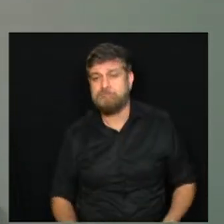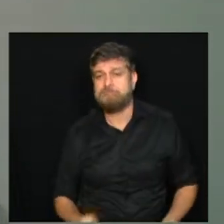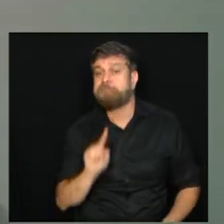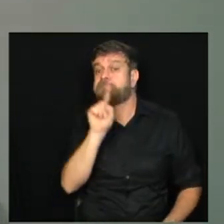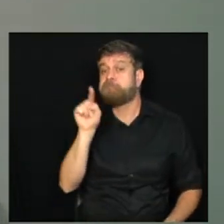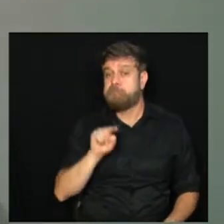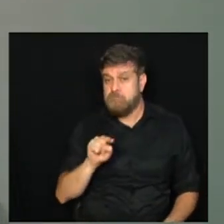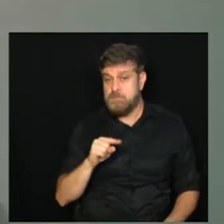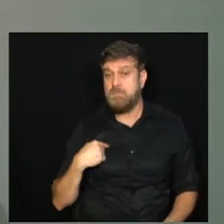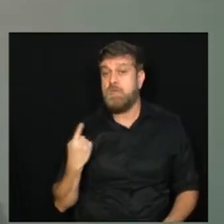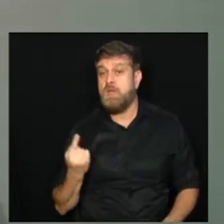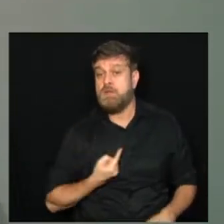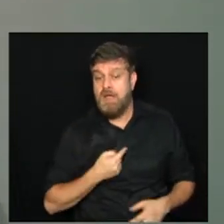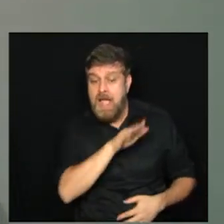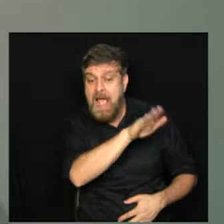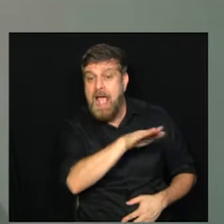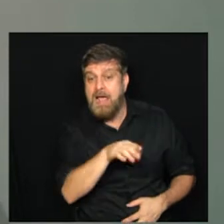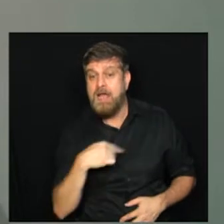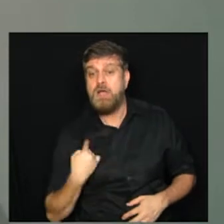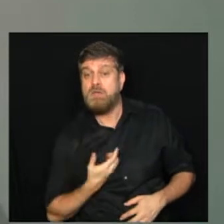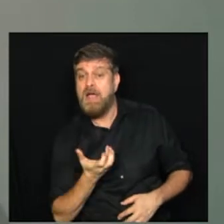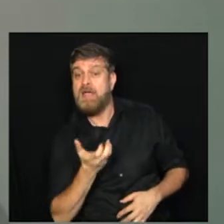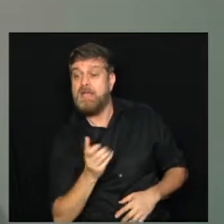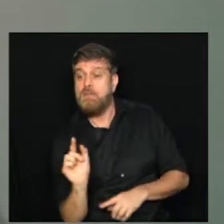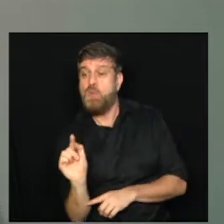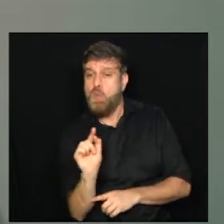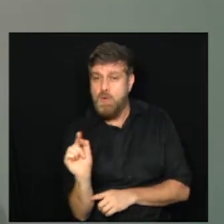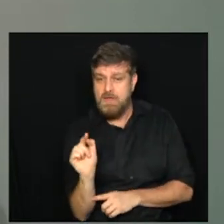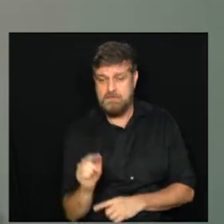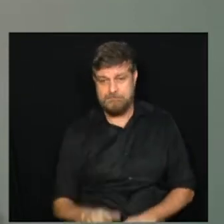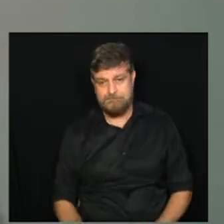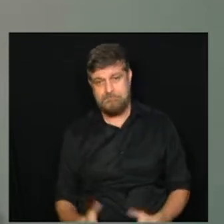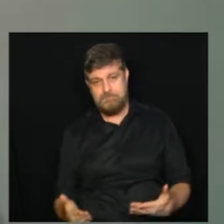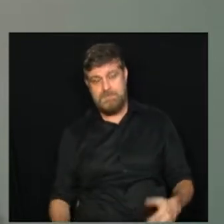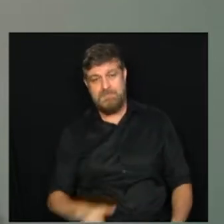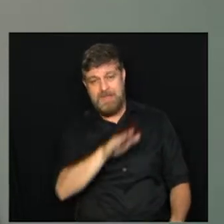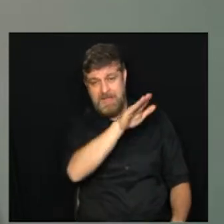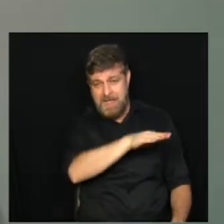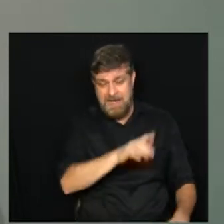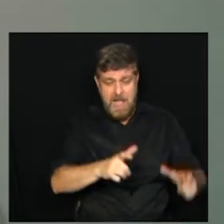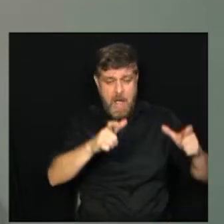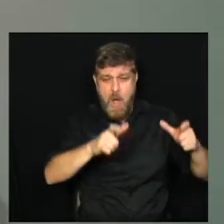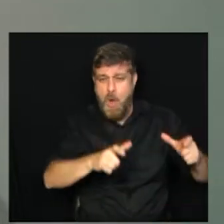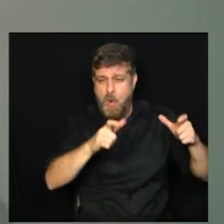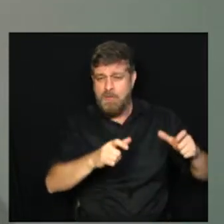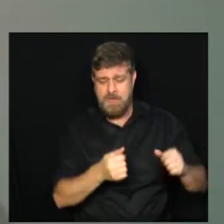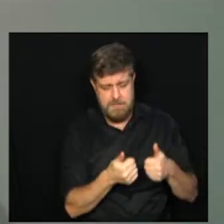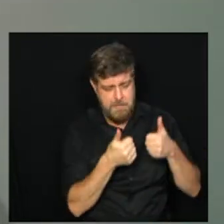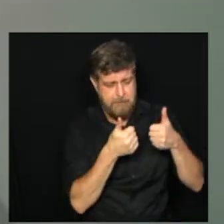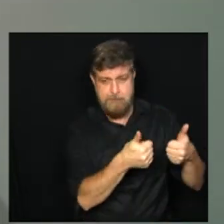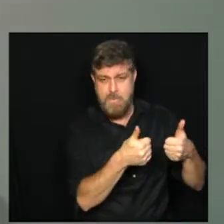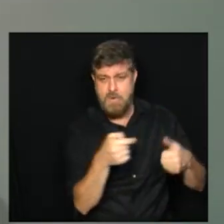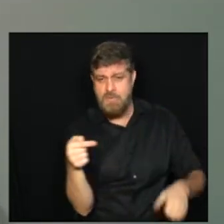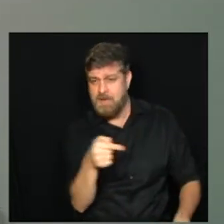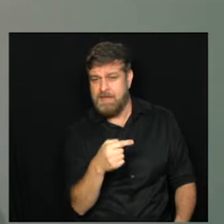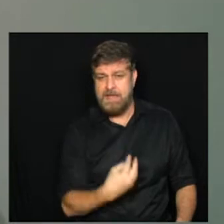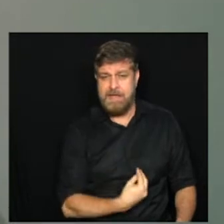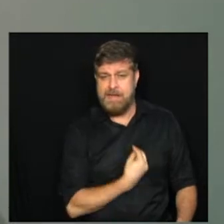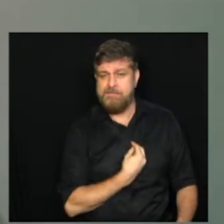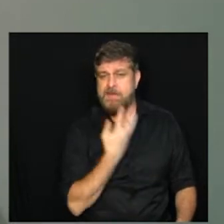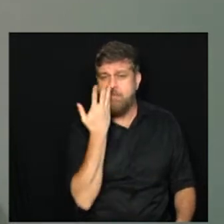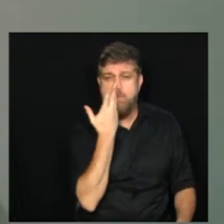queremos para as nossas crianças? A gente quer as crianças em ambientes saudáveis, em que elas possam viver as infâncias